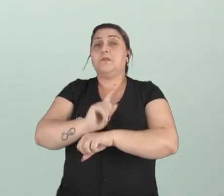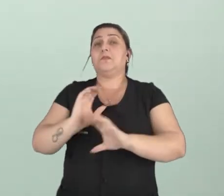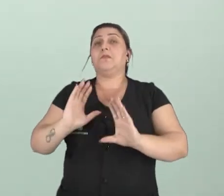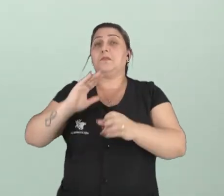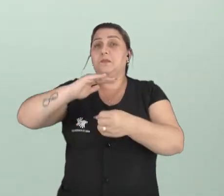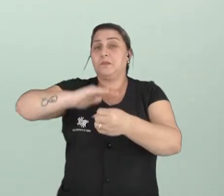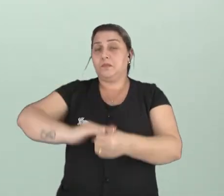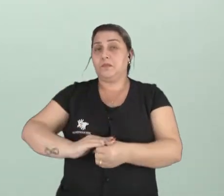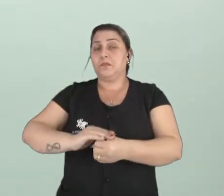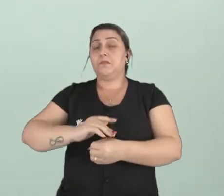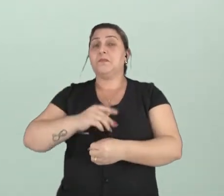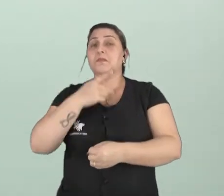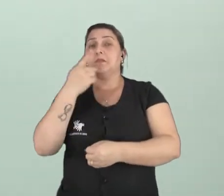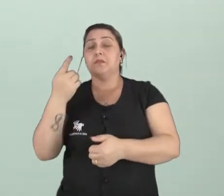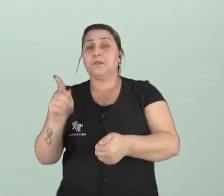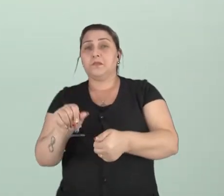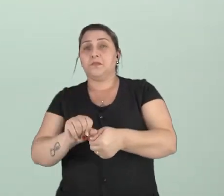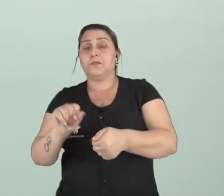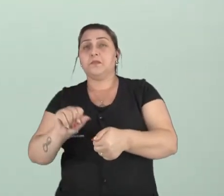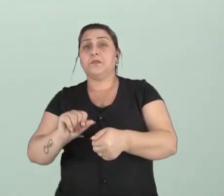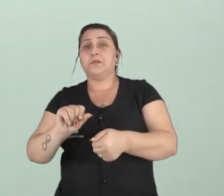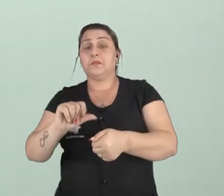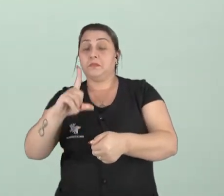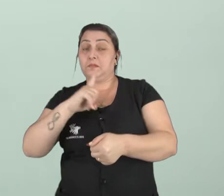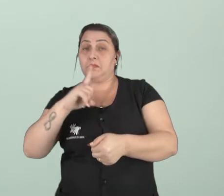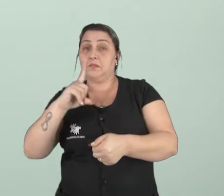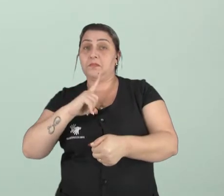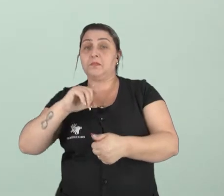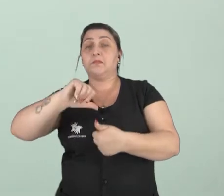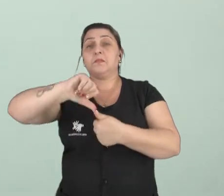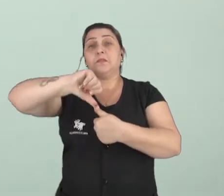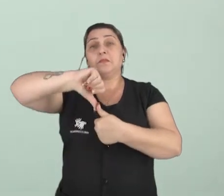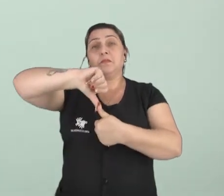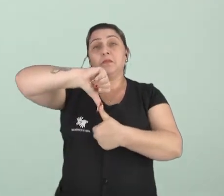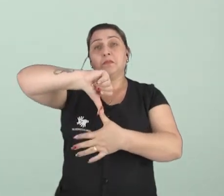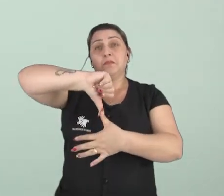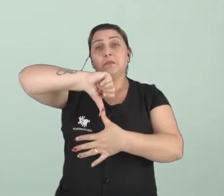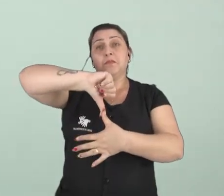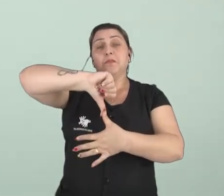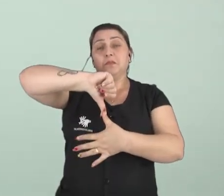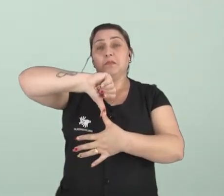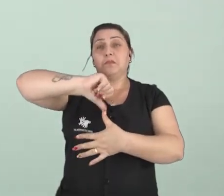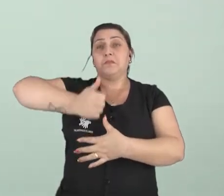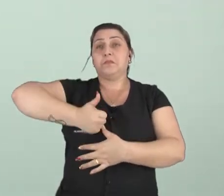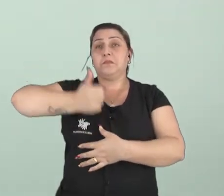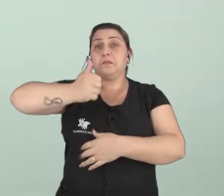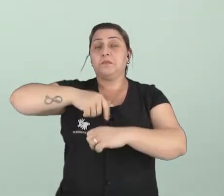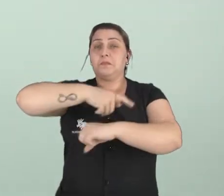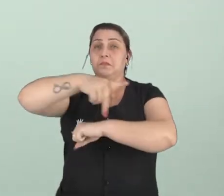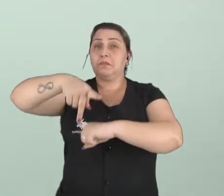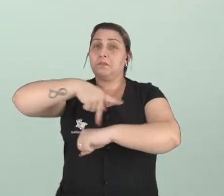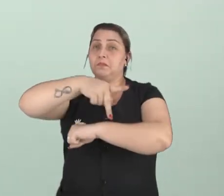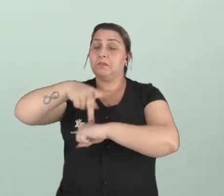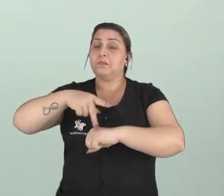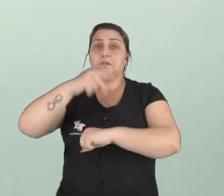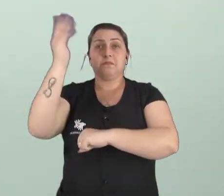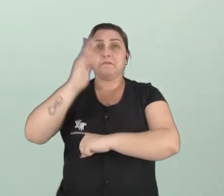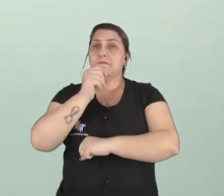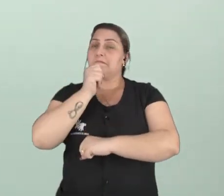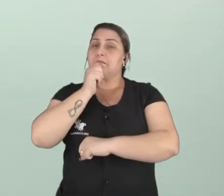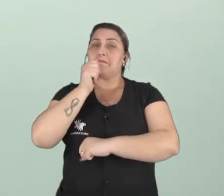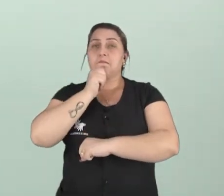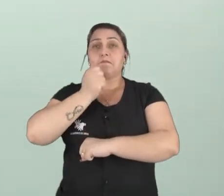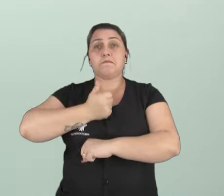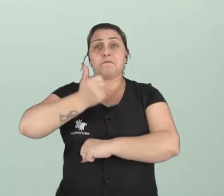também, com isso, pessoal, na América do Sul, o primeiro país, né? O Brasil ainda não é país, mas